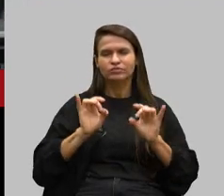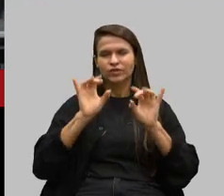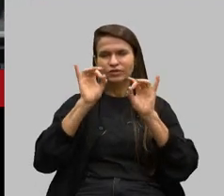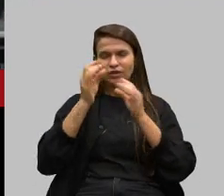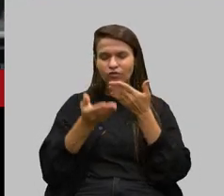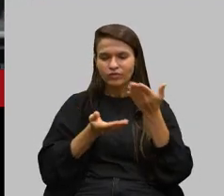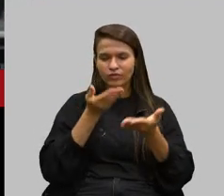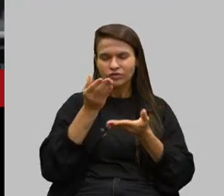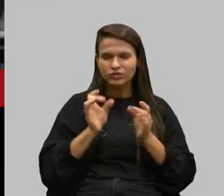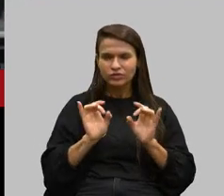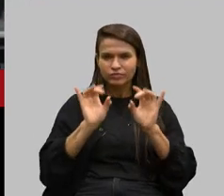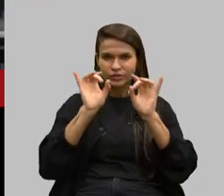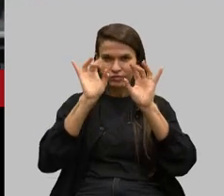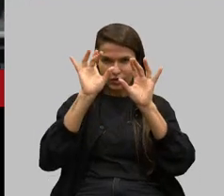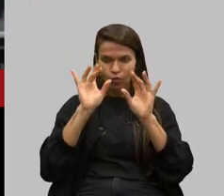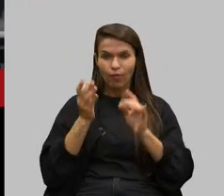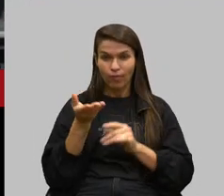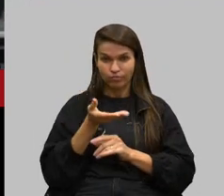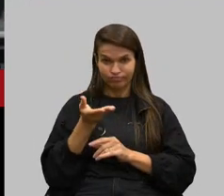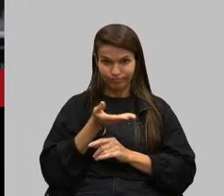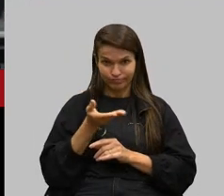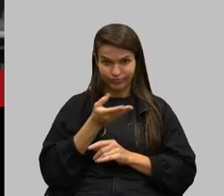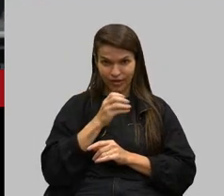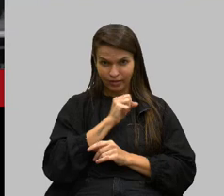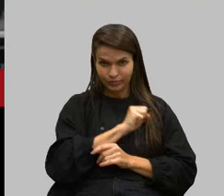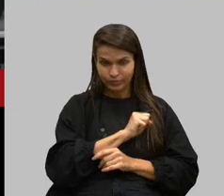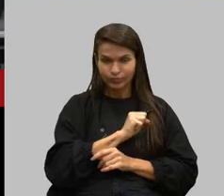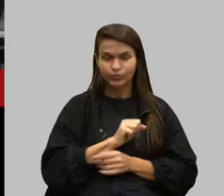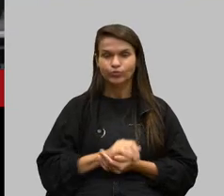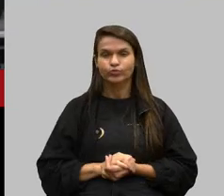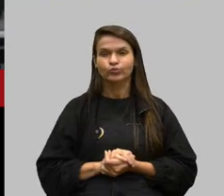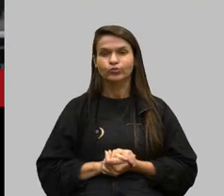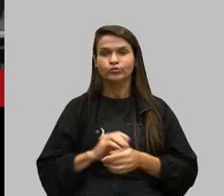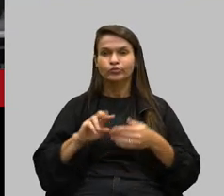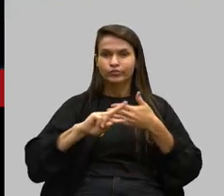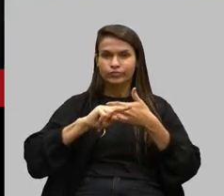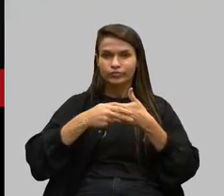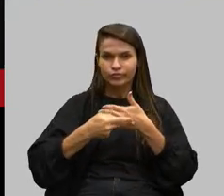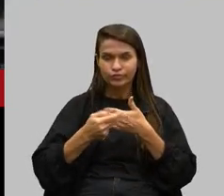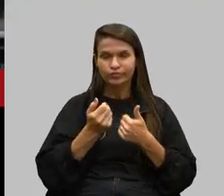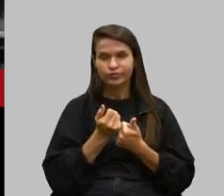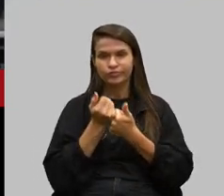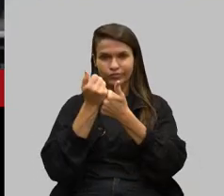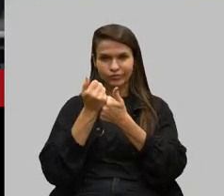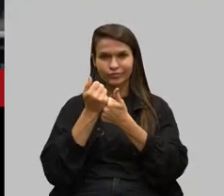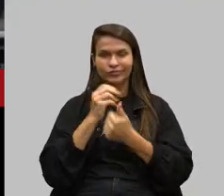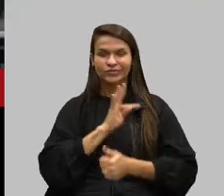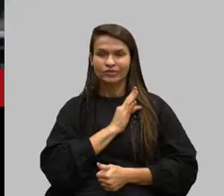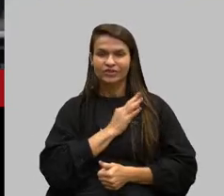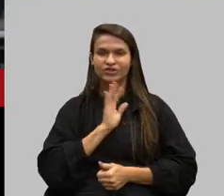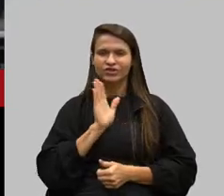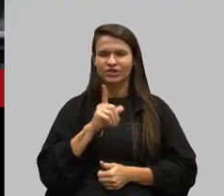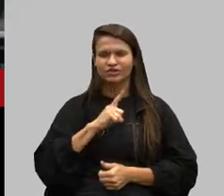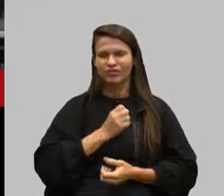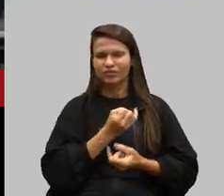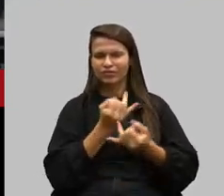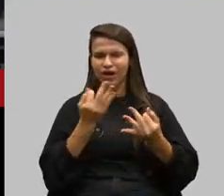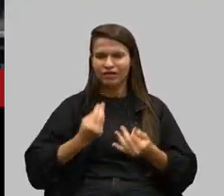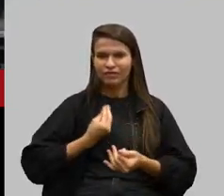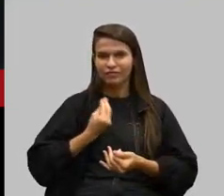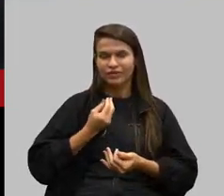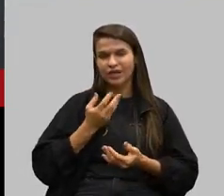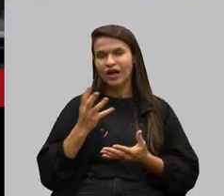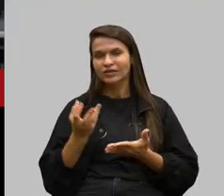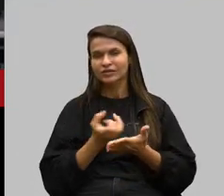casos específicos com agilidade fruto desse termo de cooperação técnica nós já tivemos inúmeras vidas salvas no